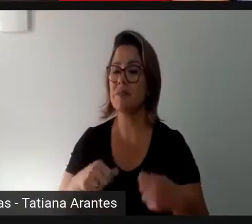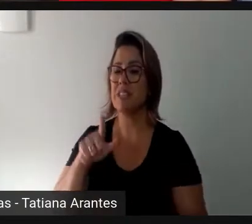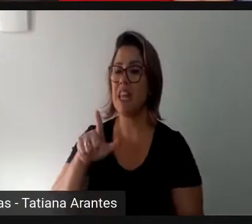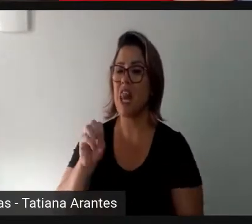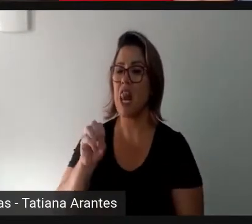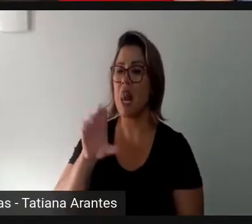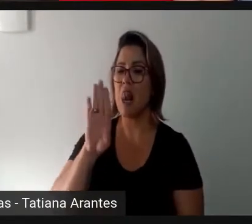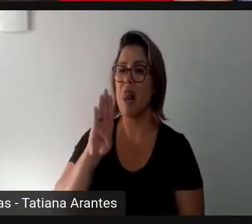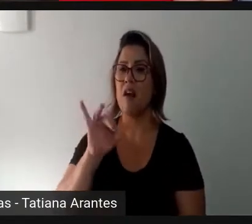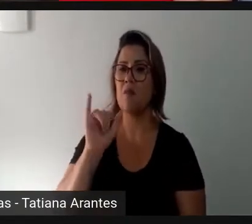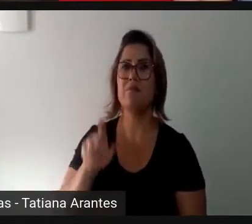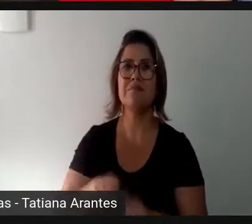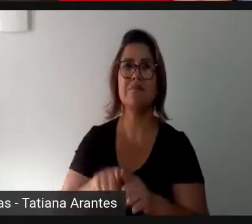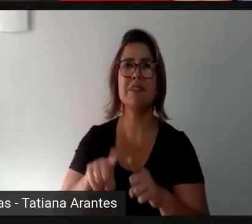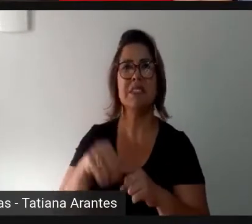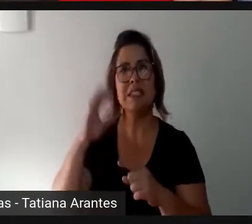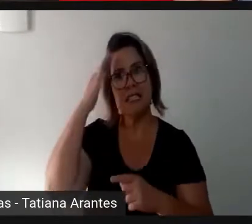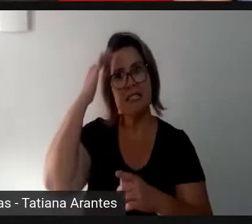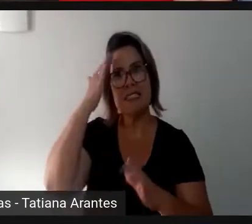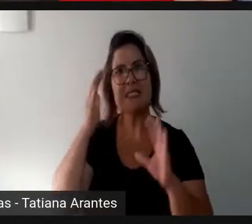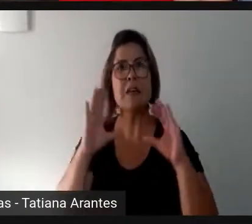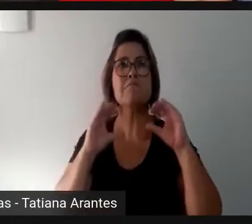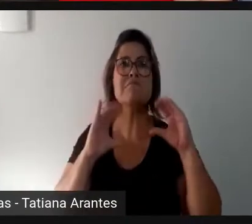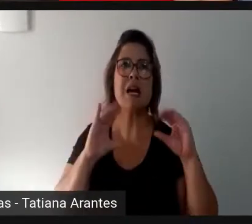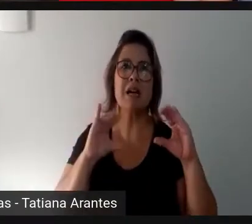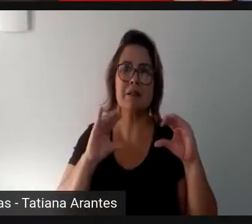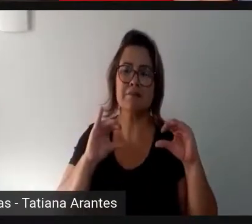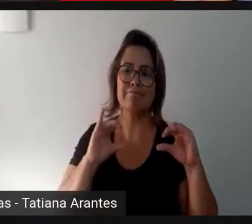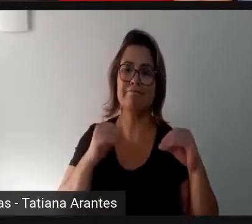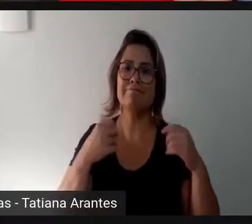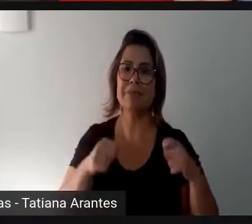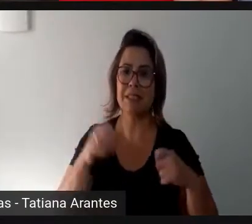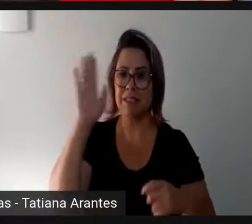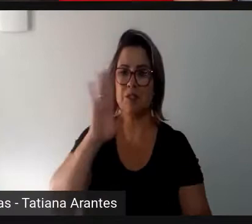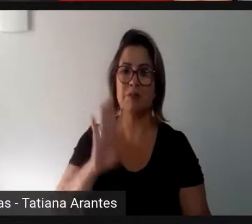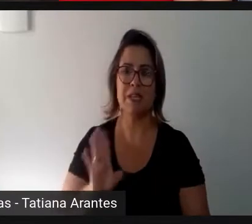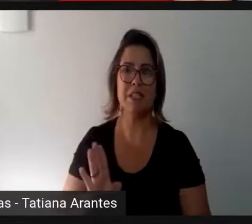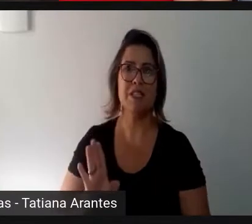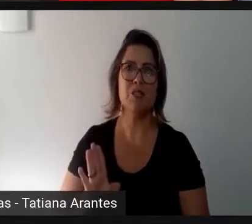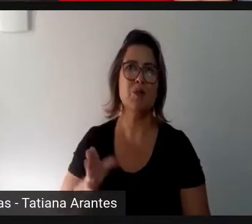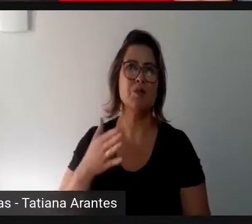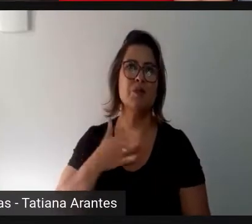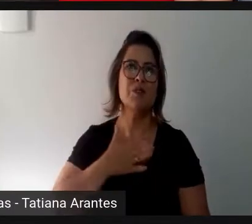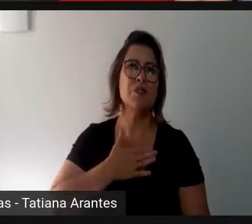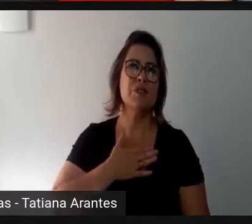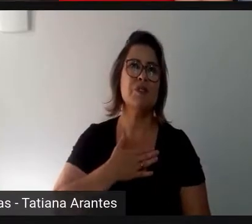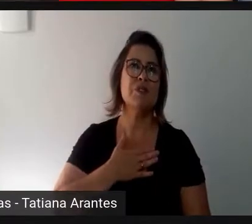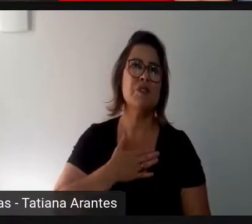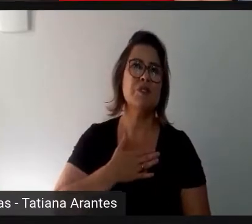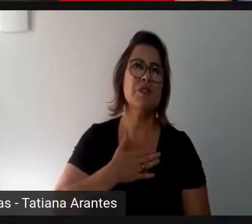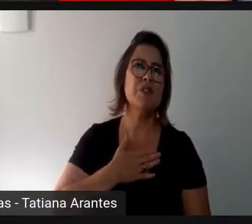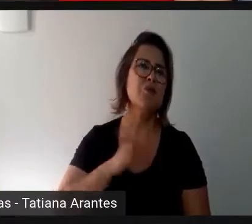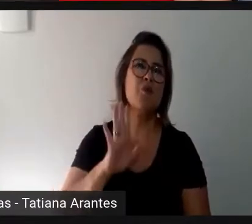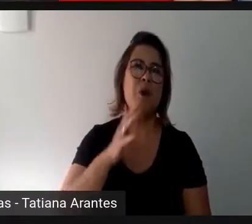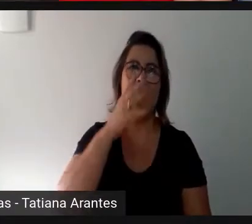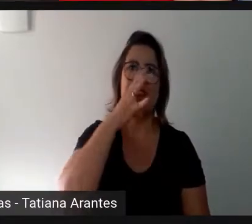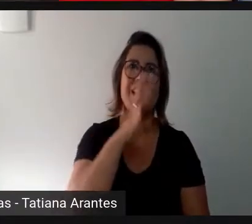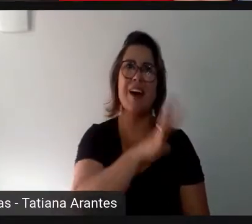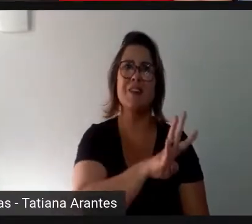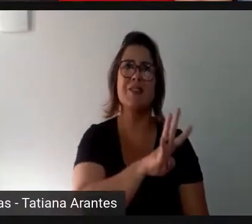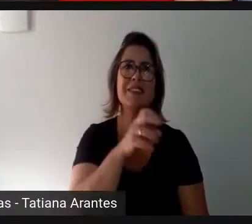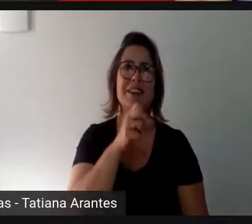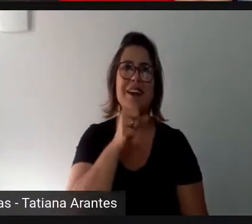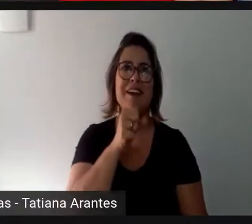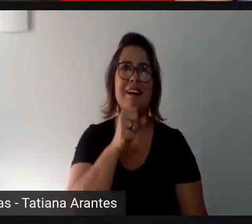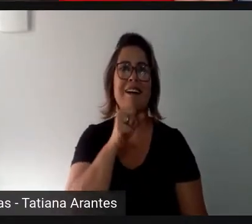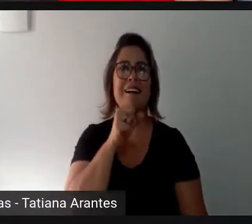imaturidade institucional muito grande do Brasil. Porque, às vezes, eu não gosto de criticar a imprensa porque meu pai era jornalista. Mas a imprensa,